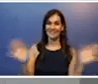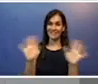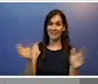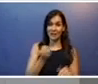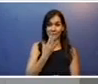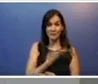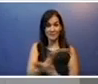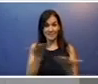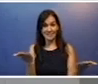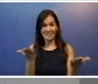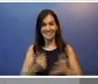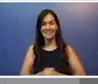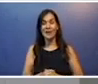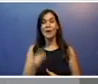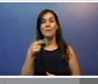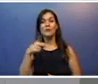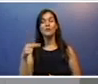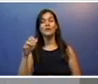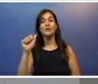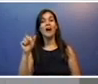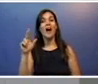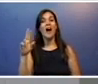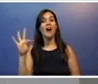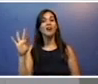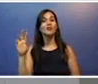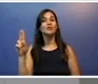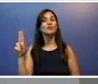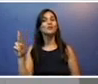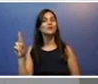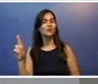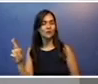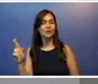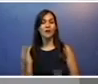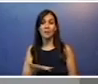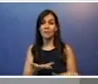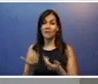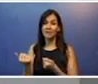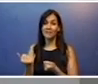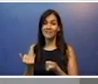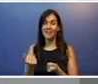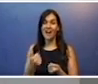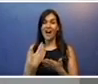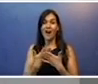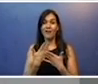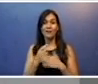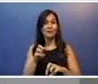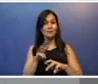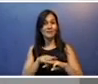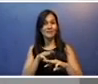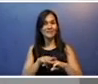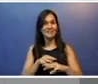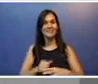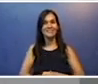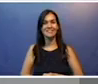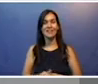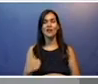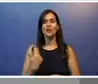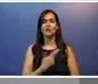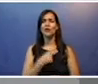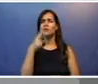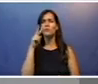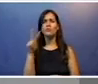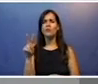Olá, tudo bem com vocês? Eu sou o professor Arthur. Sejam bem-vindos a mais uma aula de matemática. Hoje vamos